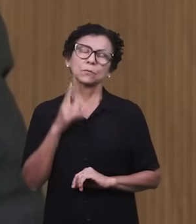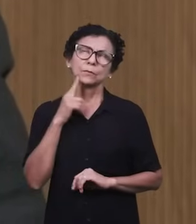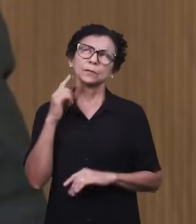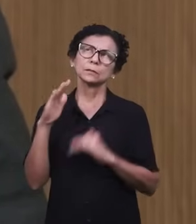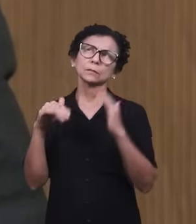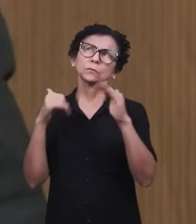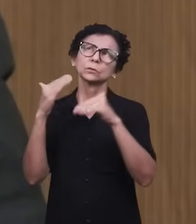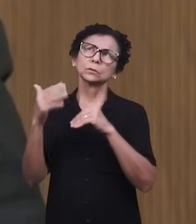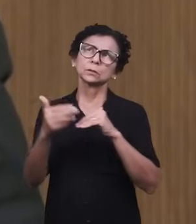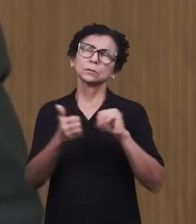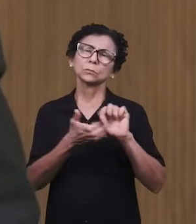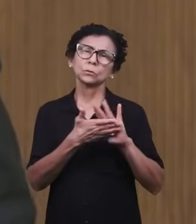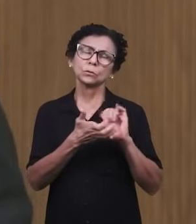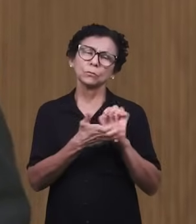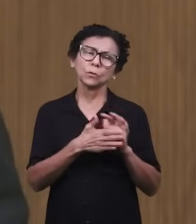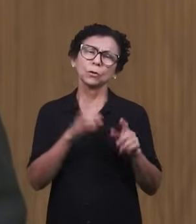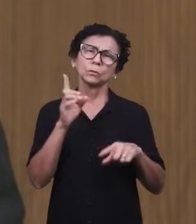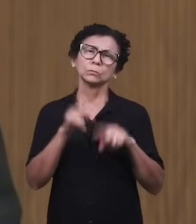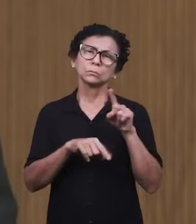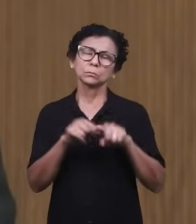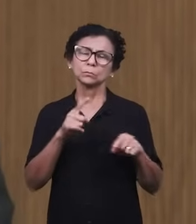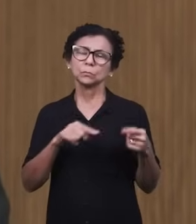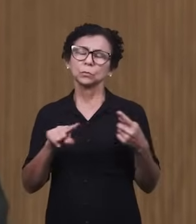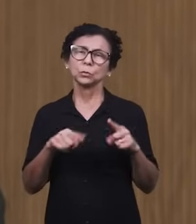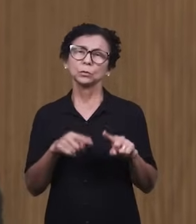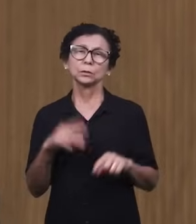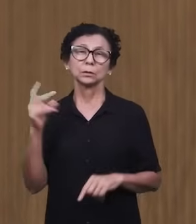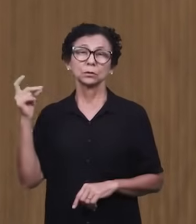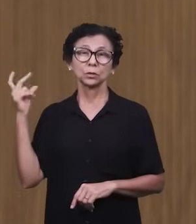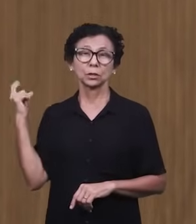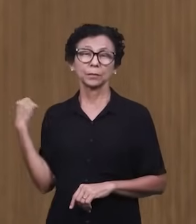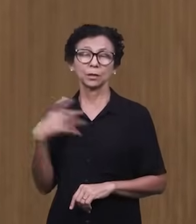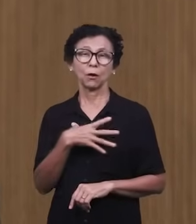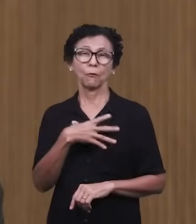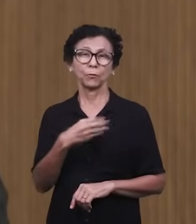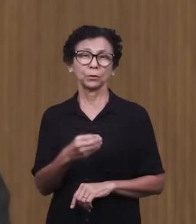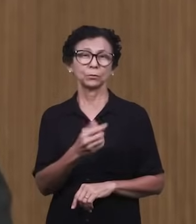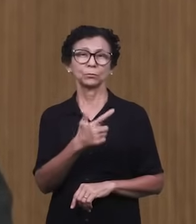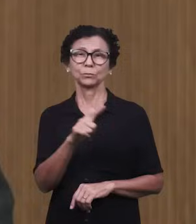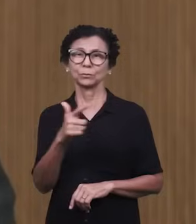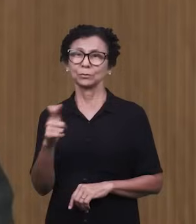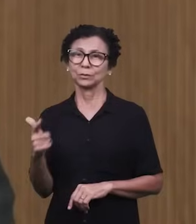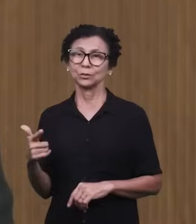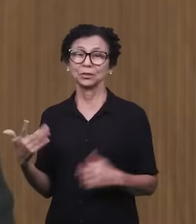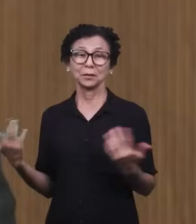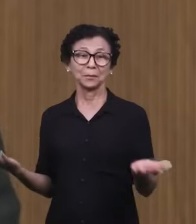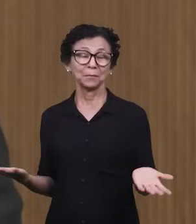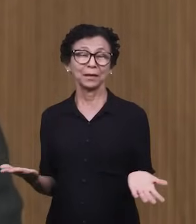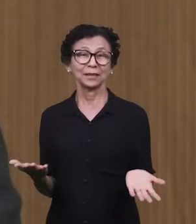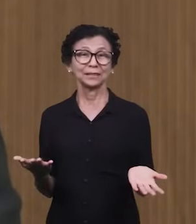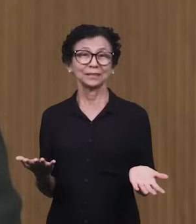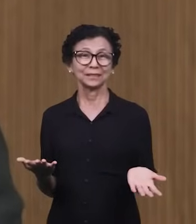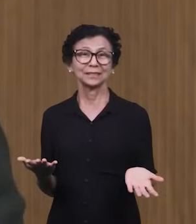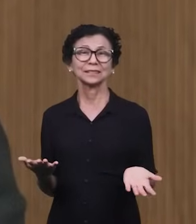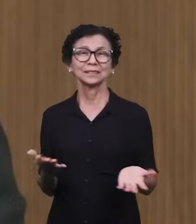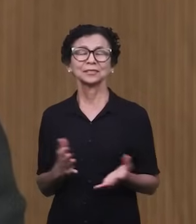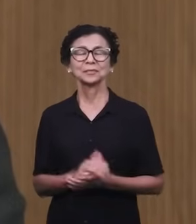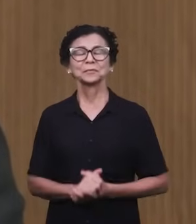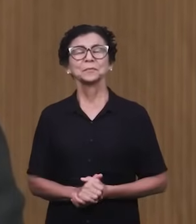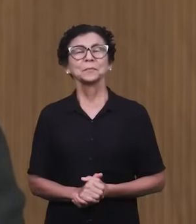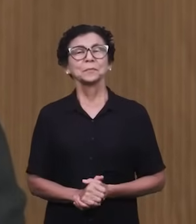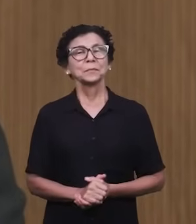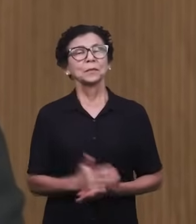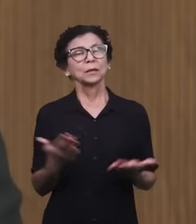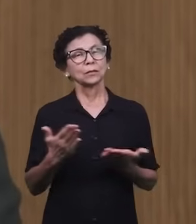isso acontecendo, essa evolução toda. E agora, naquela época não tinha filhos, mas as crianças apareceram dentro de casa,